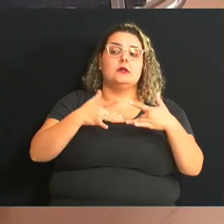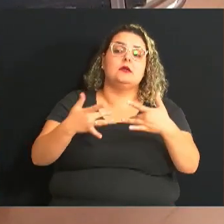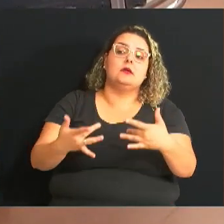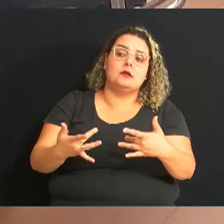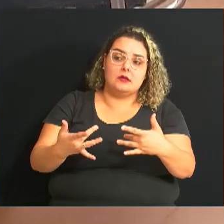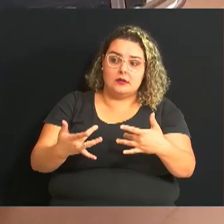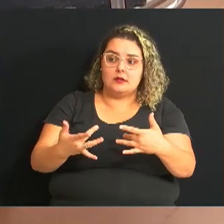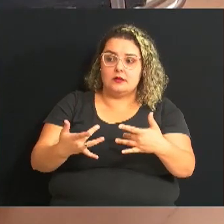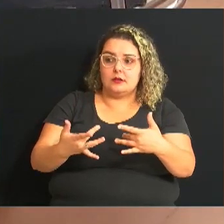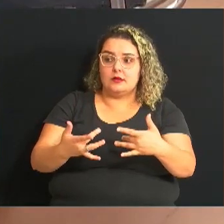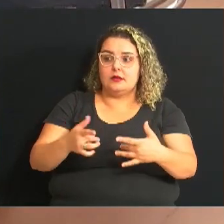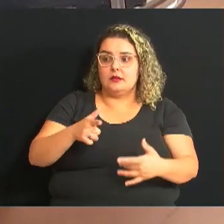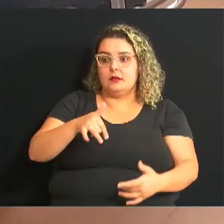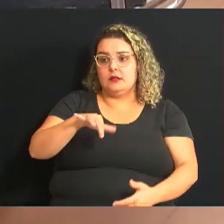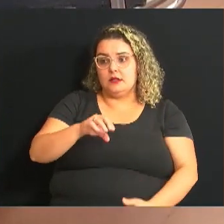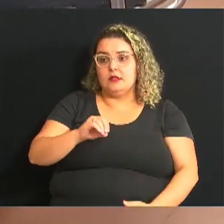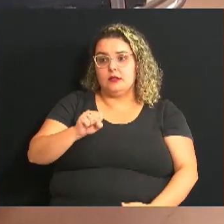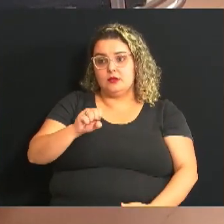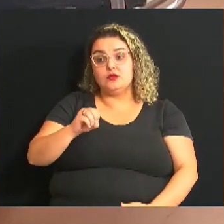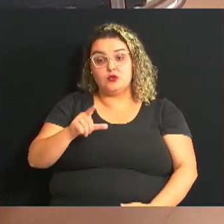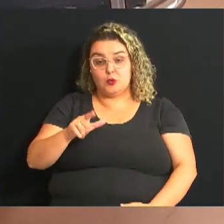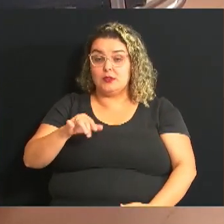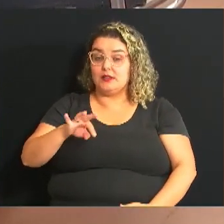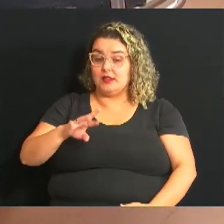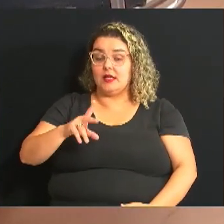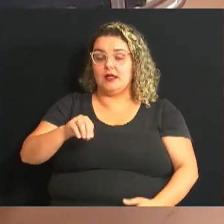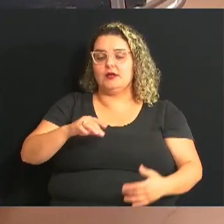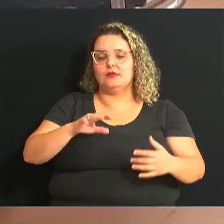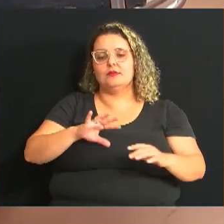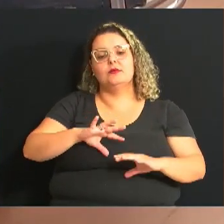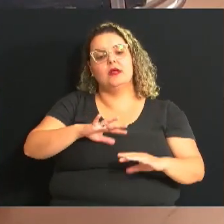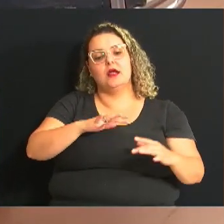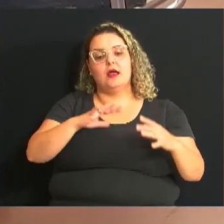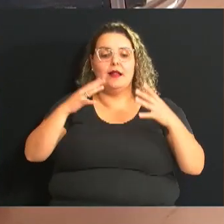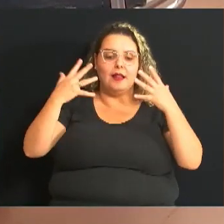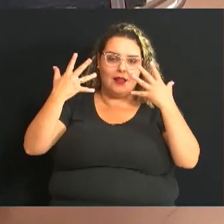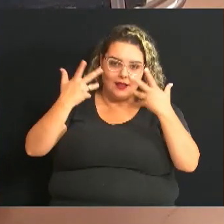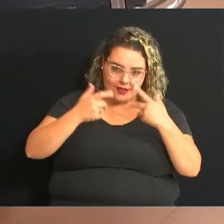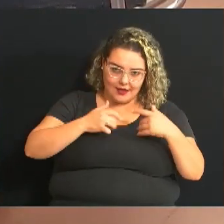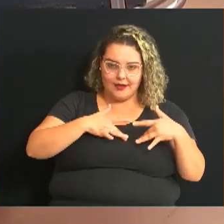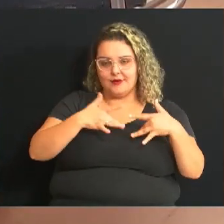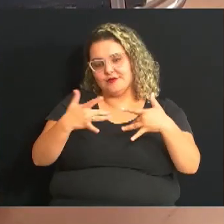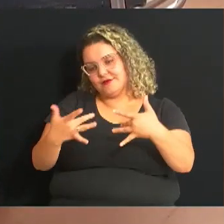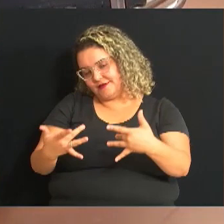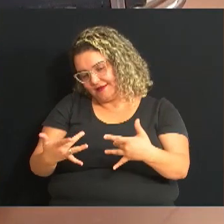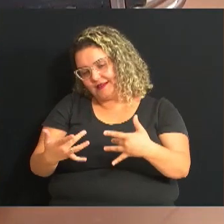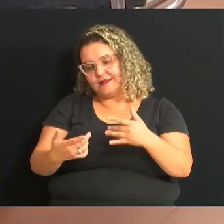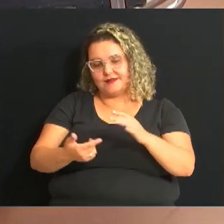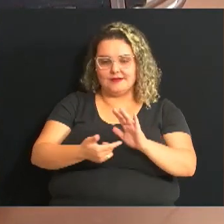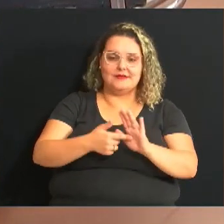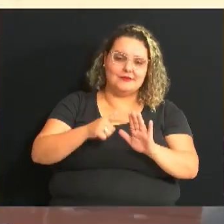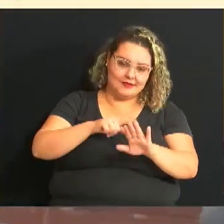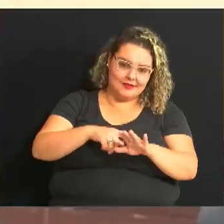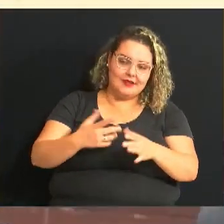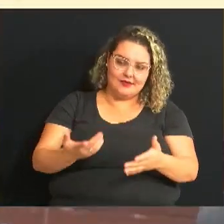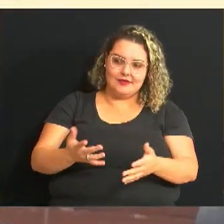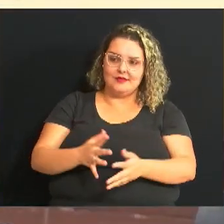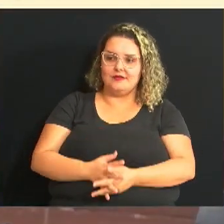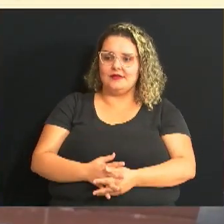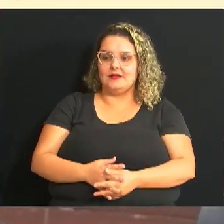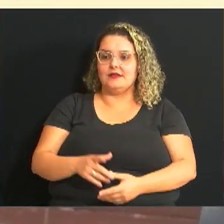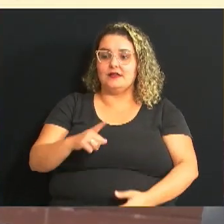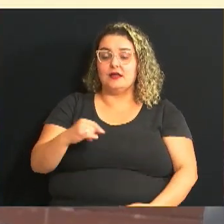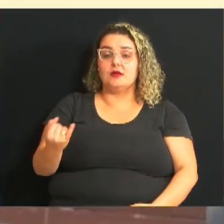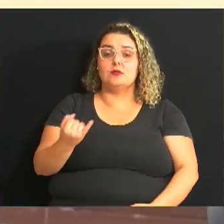inclusive, é Leão Solidário, né, tem esse ganho para a sociedade. Com certeza,